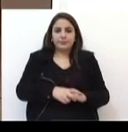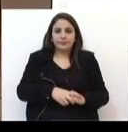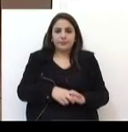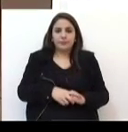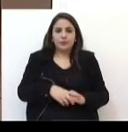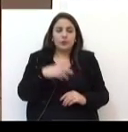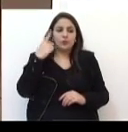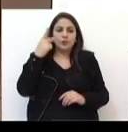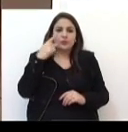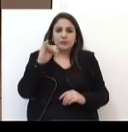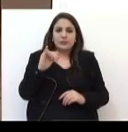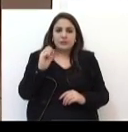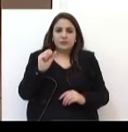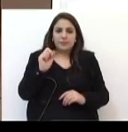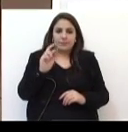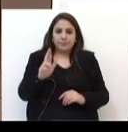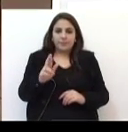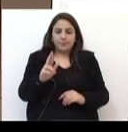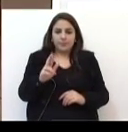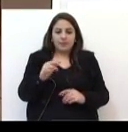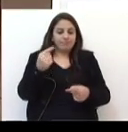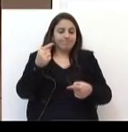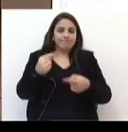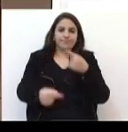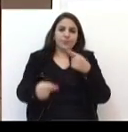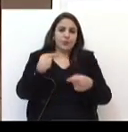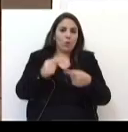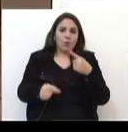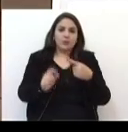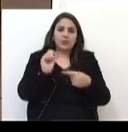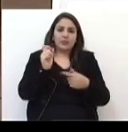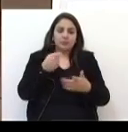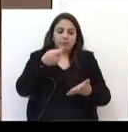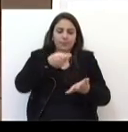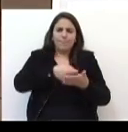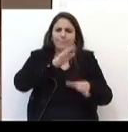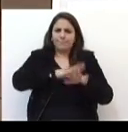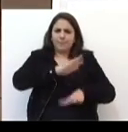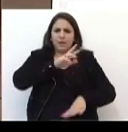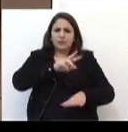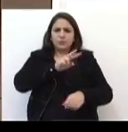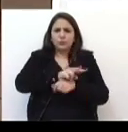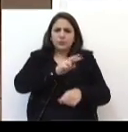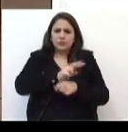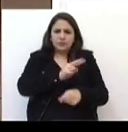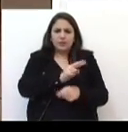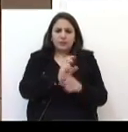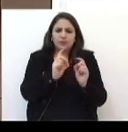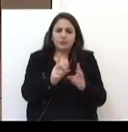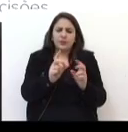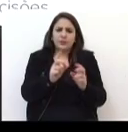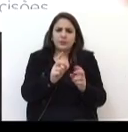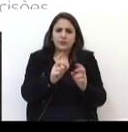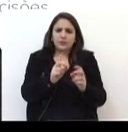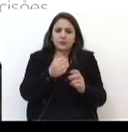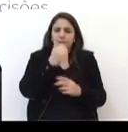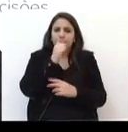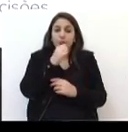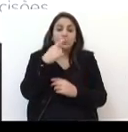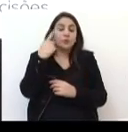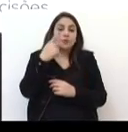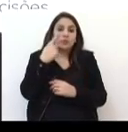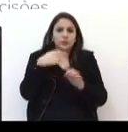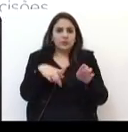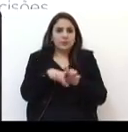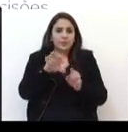O vereador Isamar Oliveira discorda da medida que impõe mais rigor na venda de bebidas. O parlamentar,